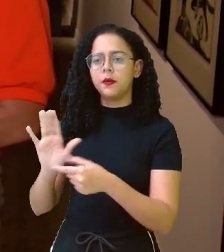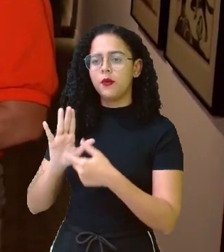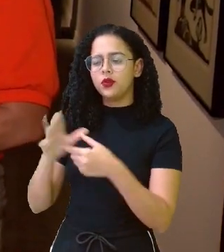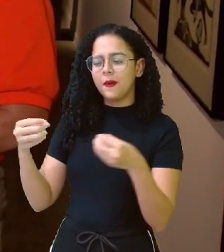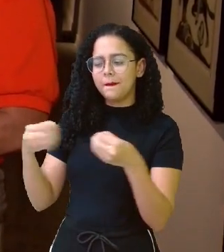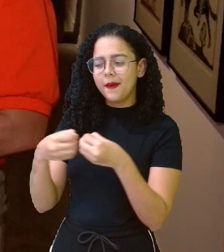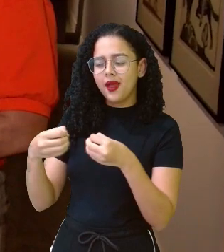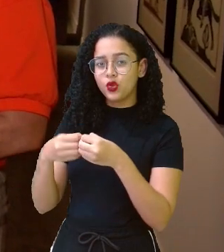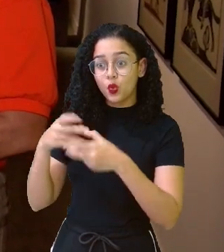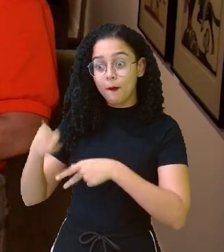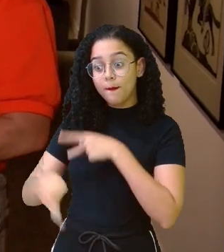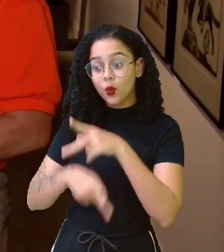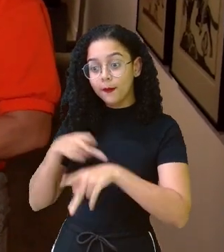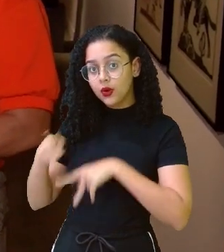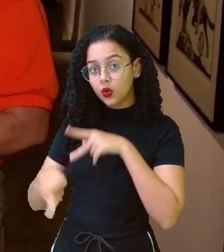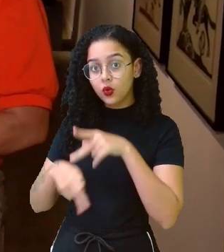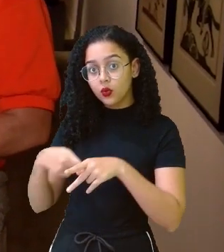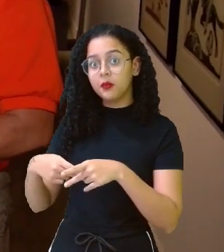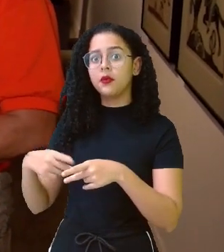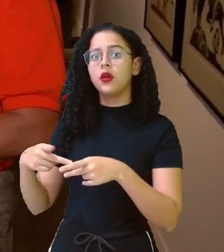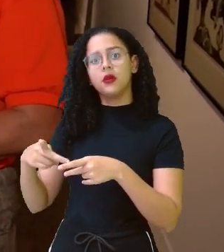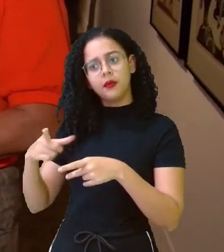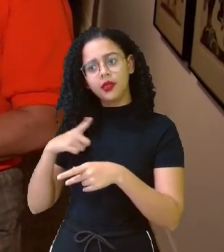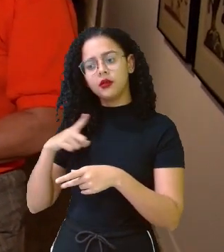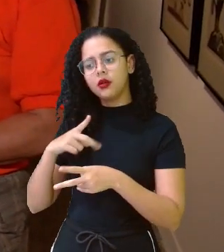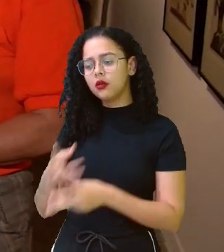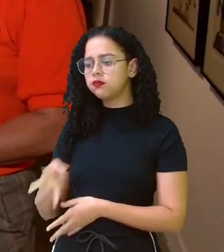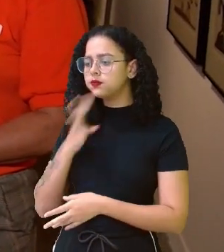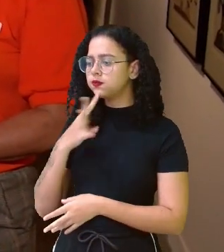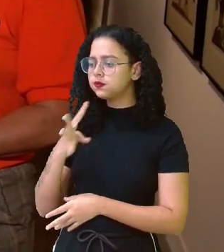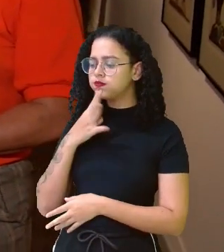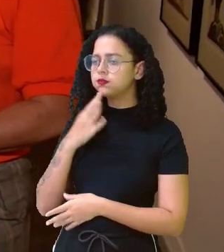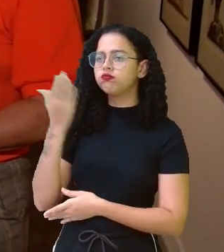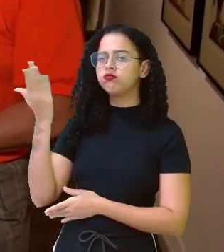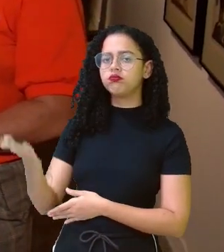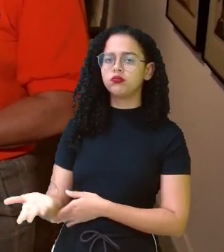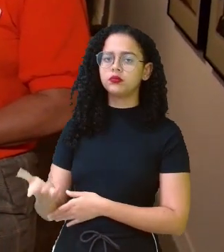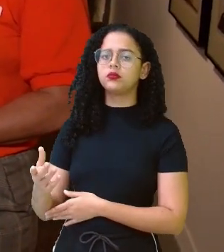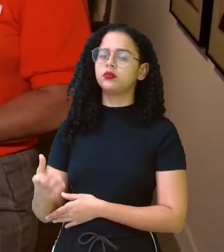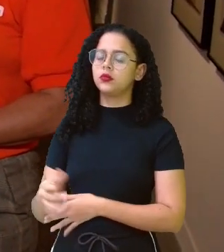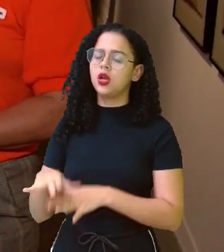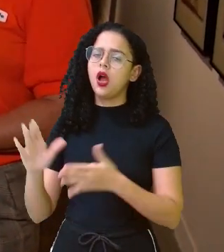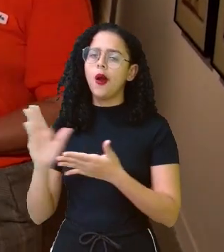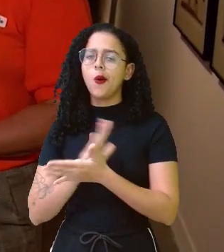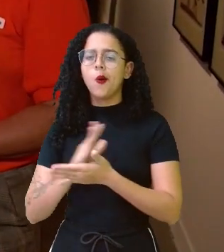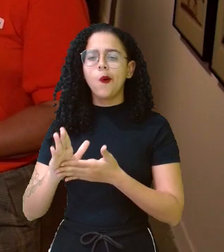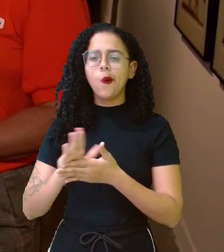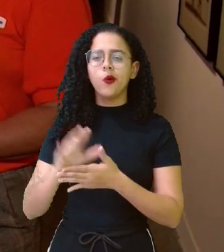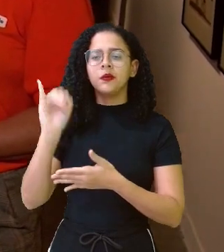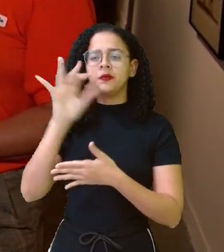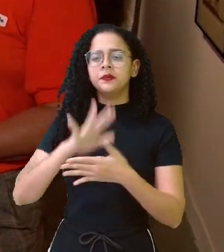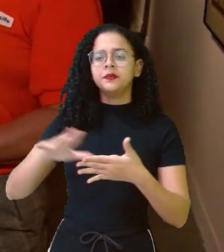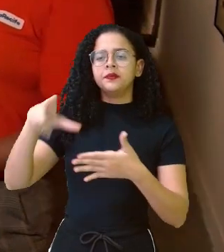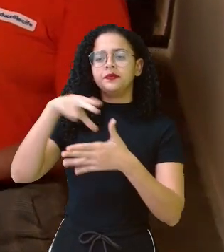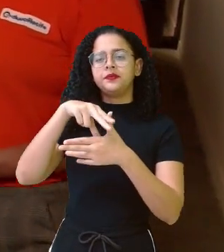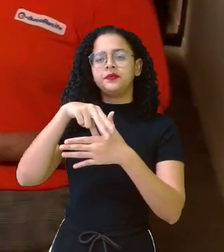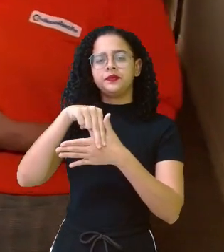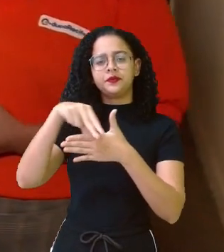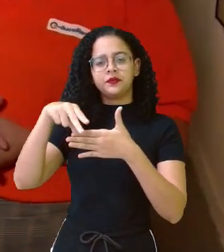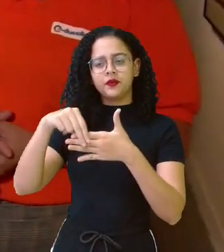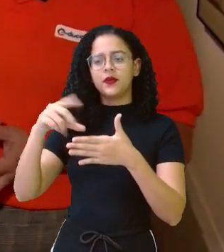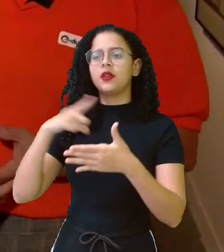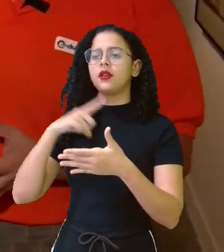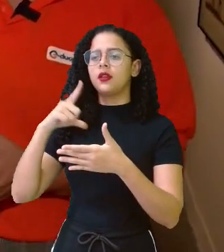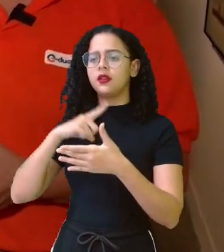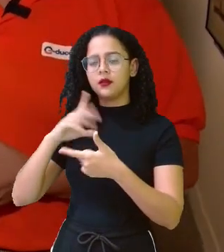desse público, para que passe a ter esse tipo de conhecimento. E aí algumas figuras do cordel, elas passam a ter um grande destaque em relação a